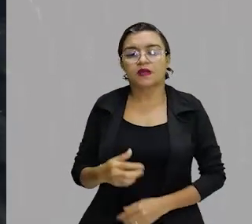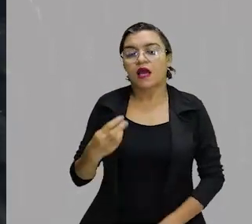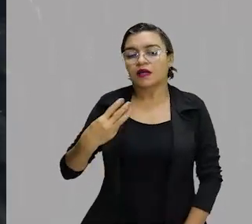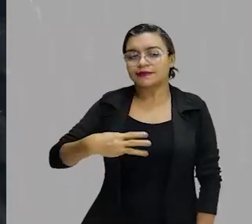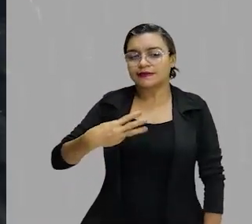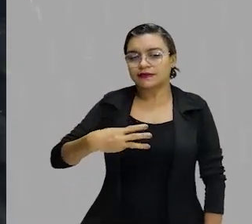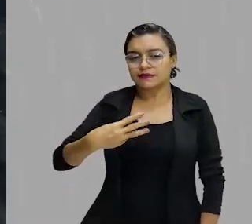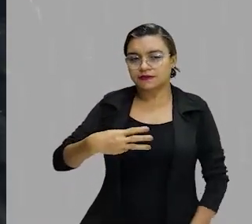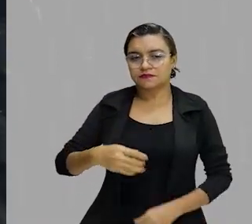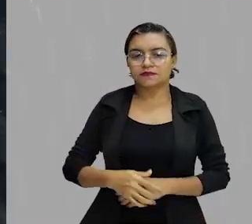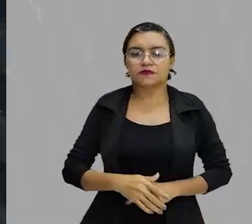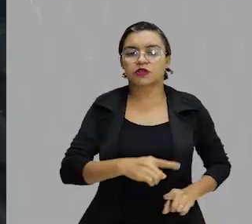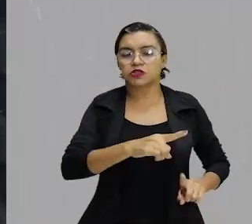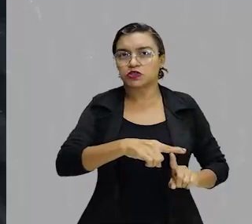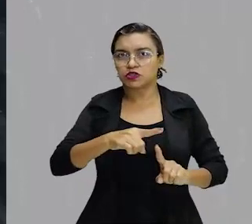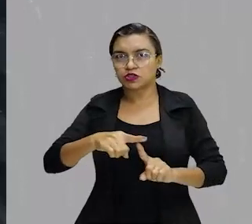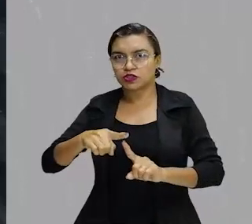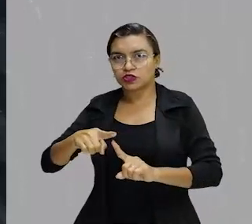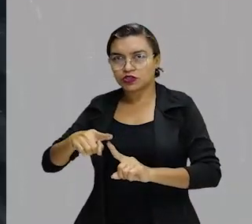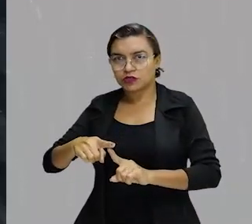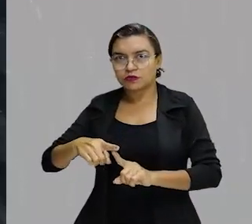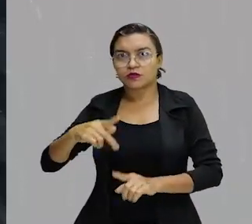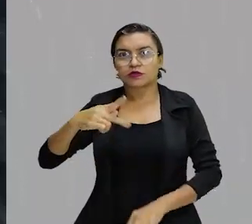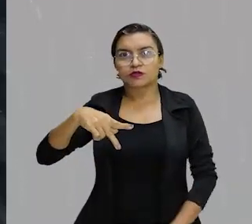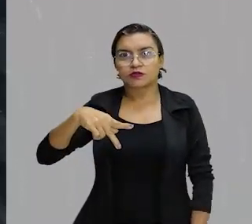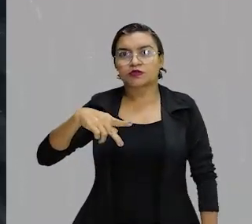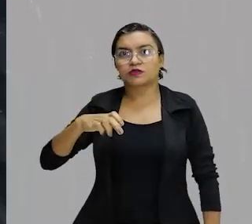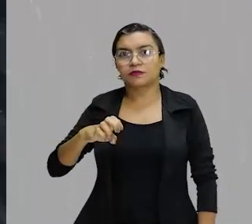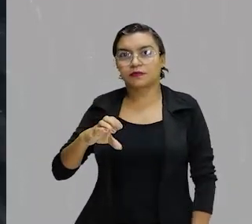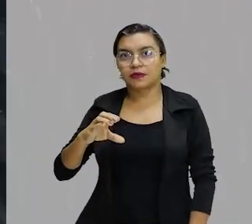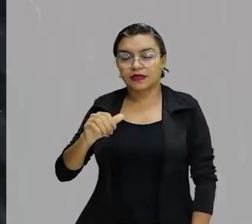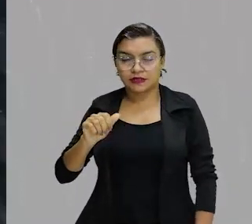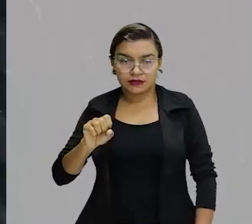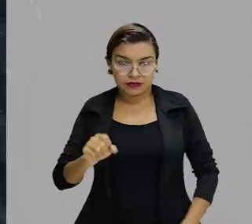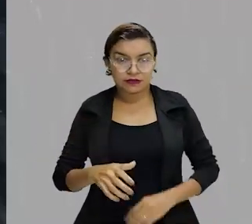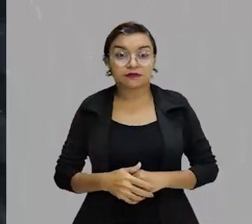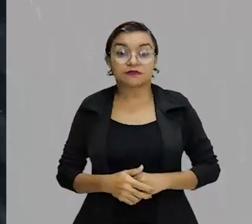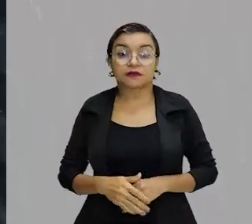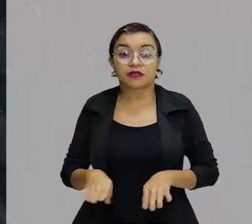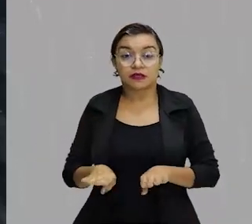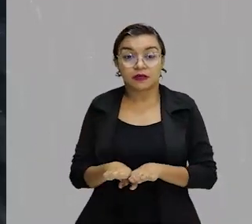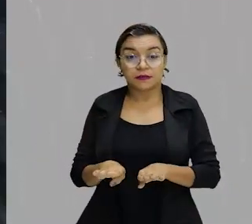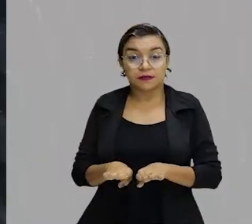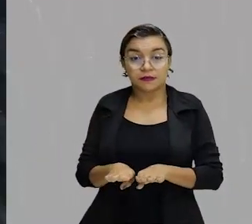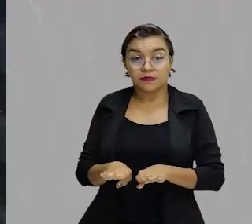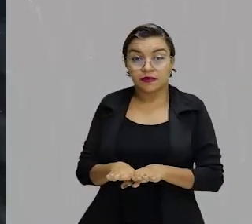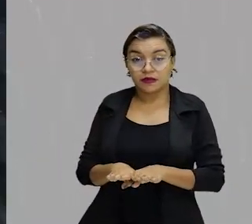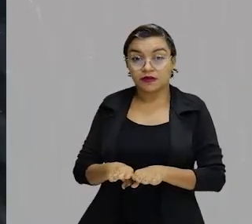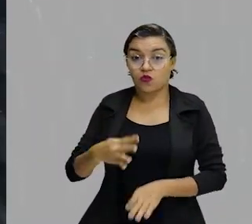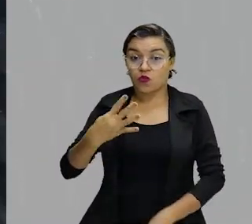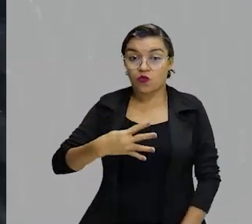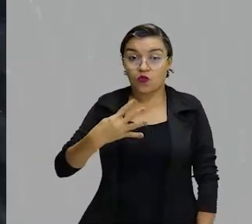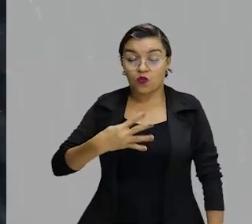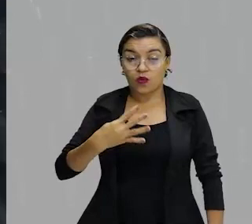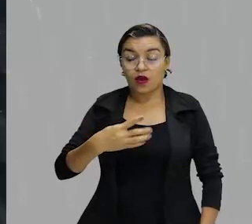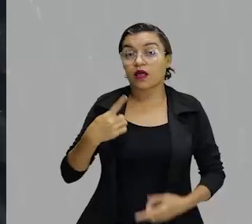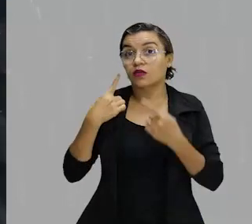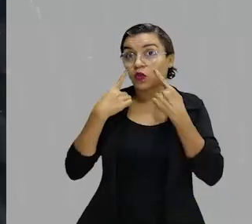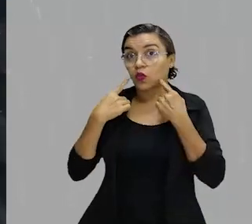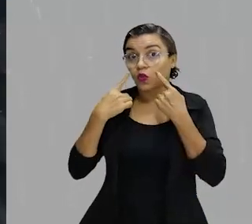Vamos falar tipos de peça, ou de peças, do drama elisabetano, que é de